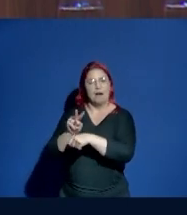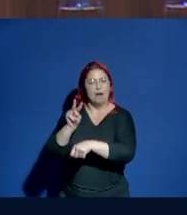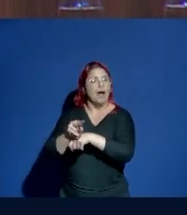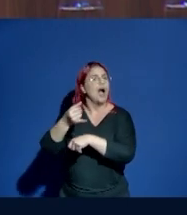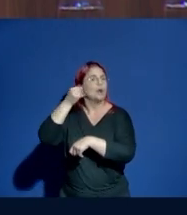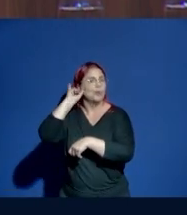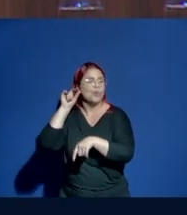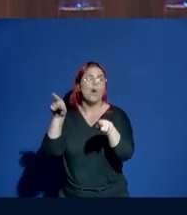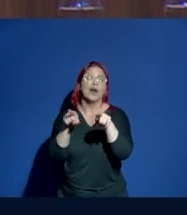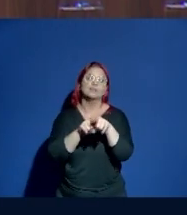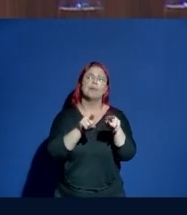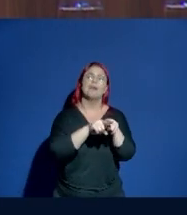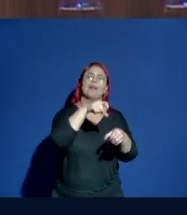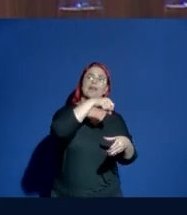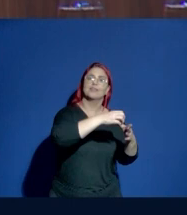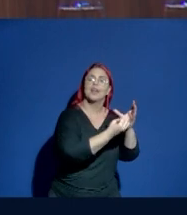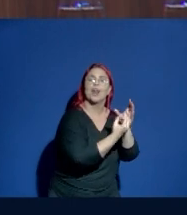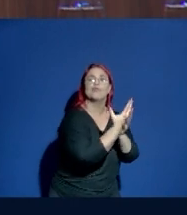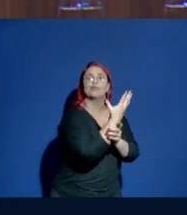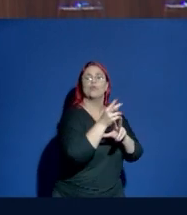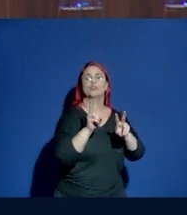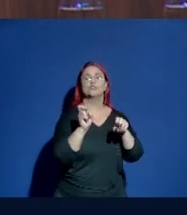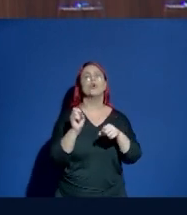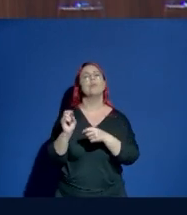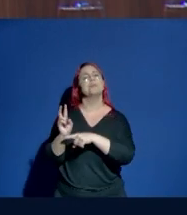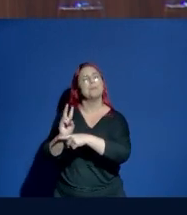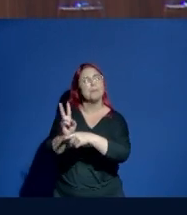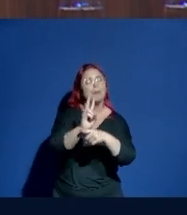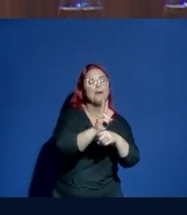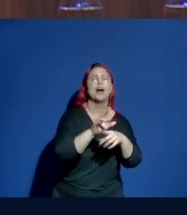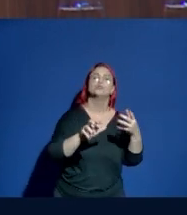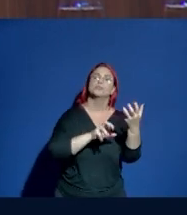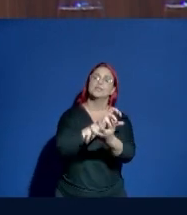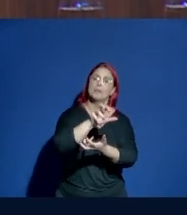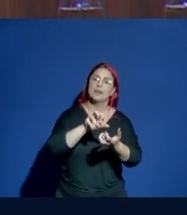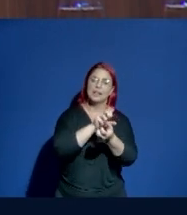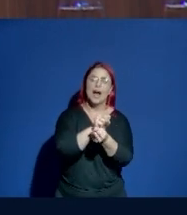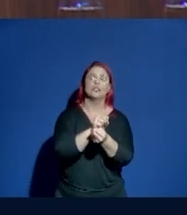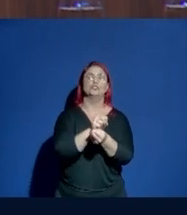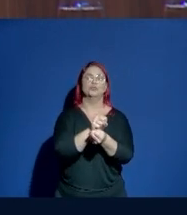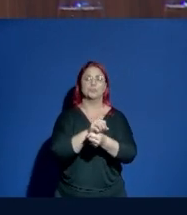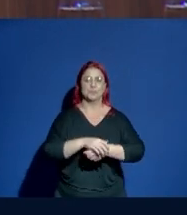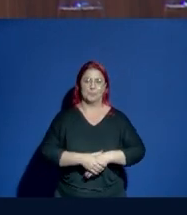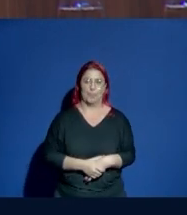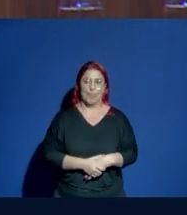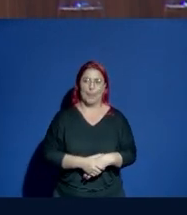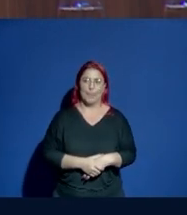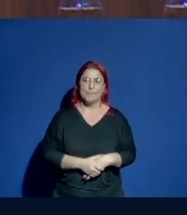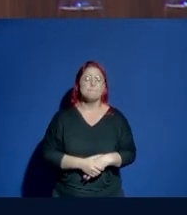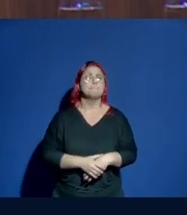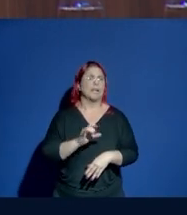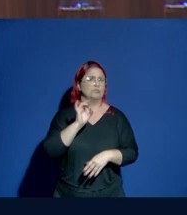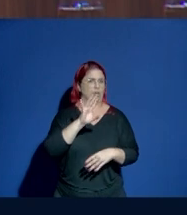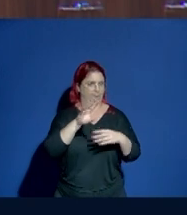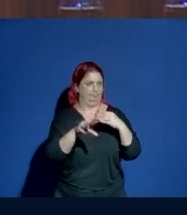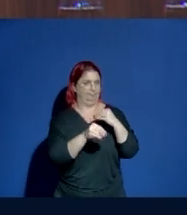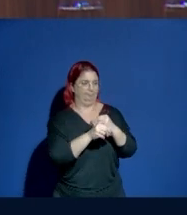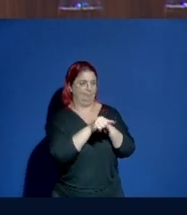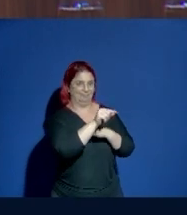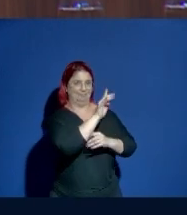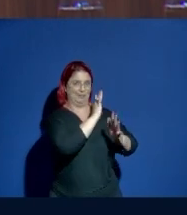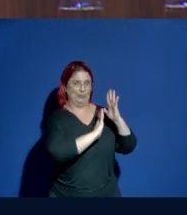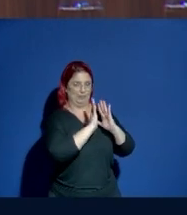vai dar grandes exemplos para o mundo de rastreabilidade de sustentabilidade e pegar só um gancho naquilo que o Caiado